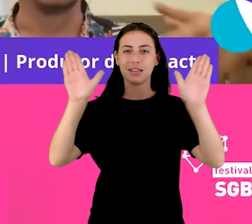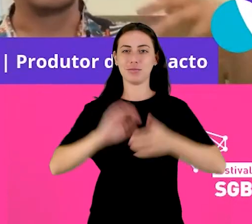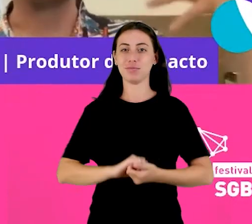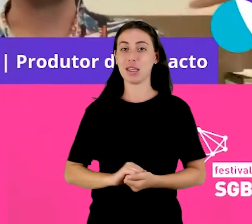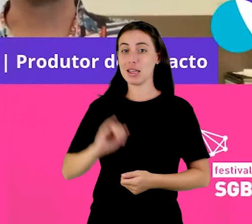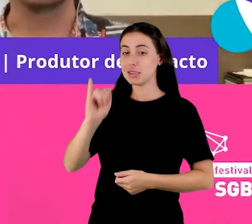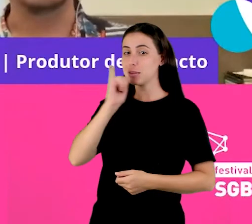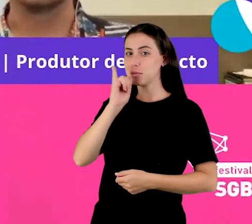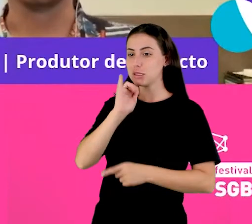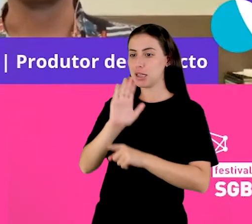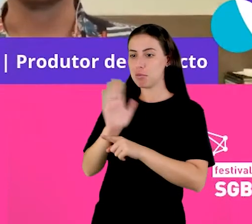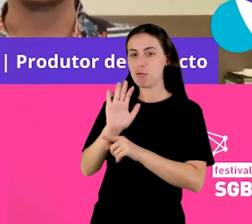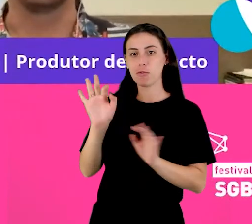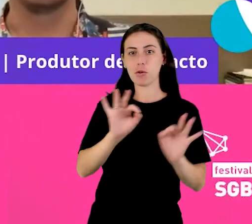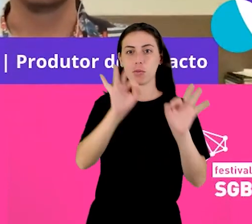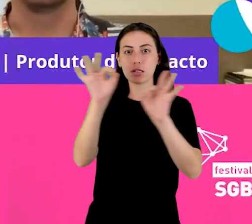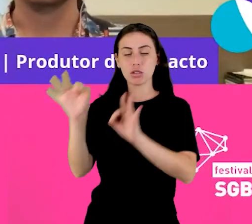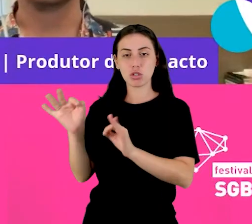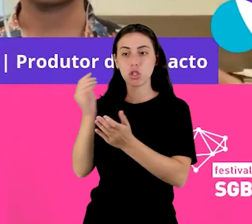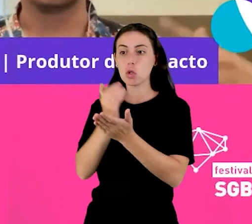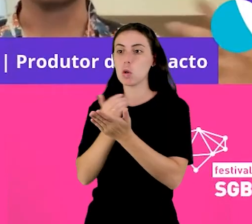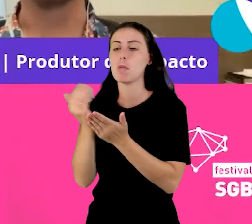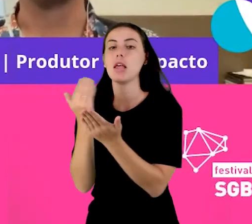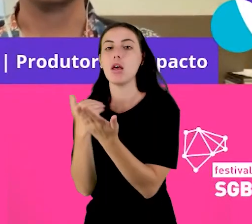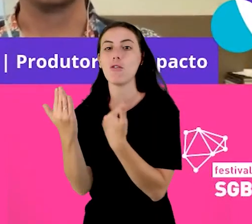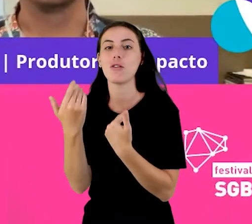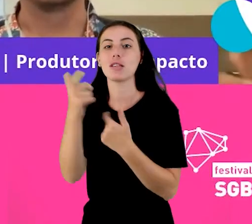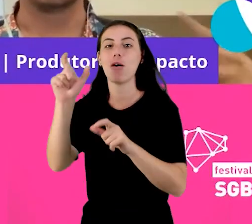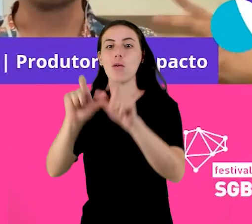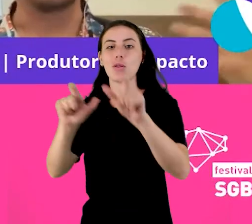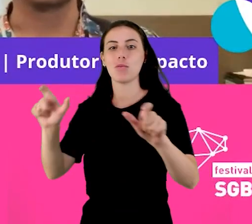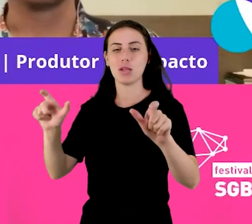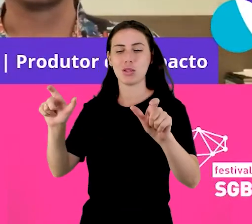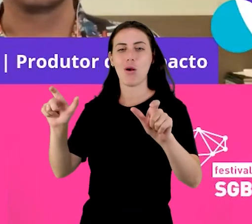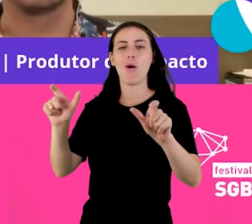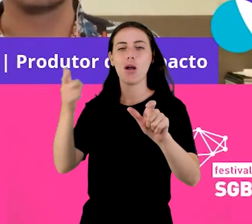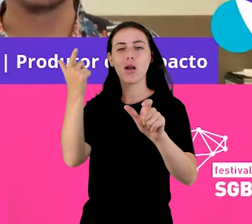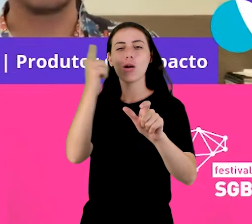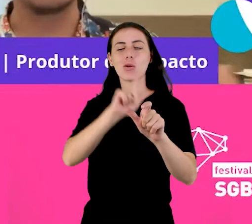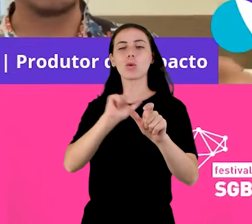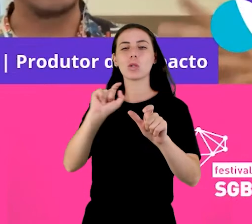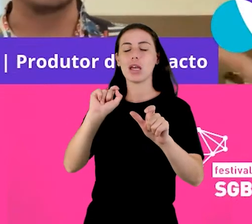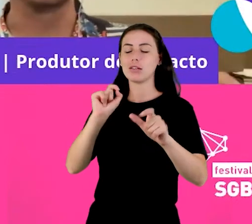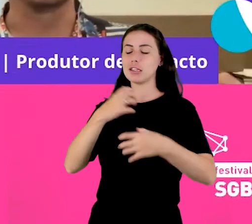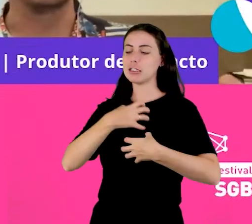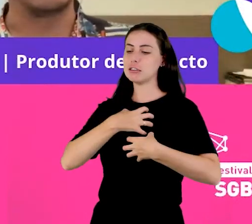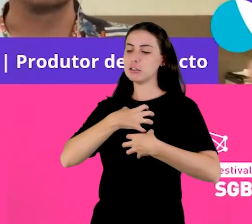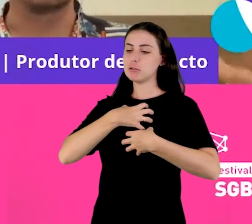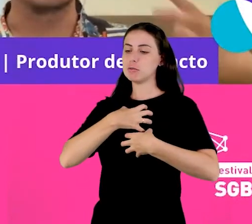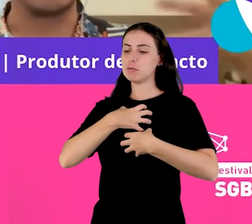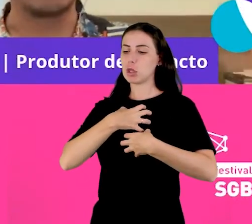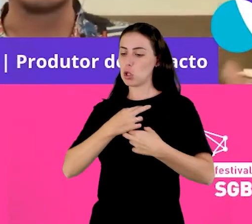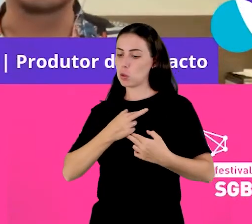ficam abertas ali naquele momento de assistir o filme. Se você, logo após o filme, já conversa com outras pessoas, você começa a ampliar isso, e